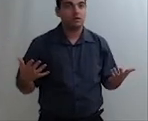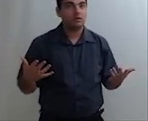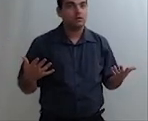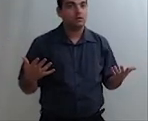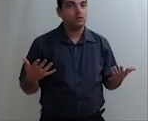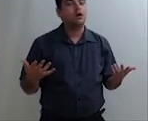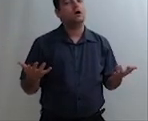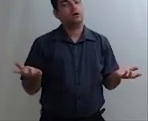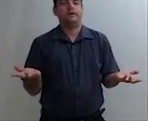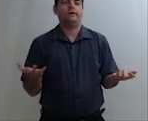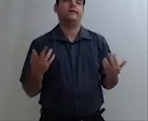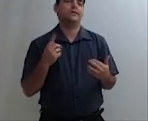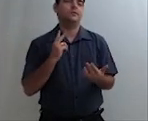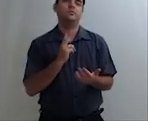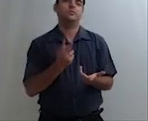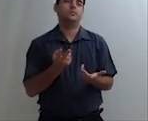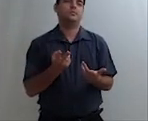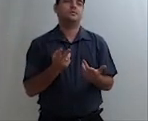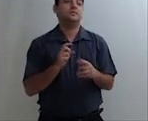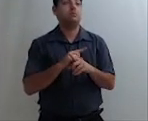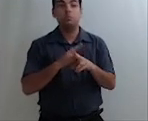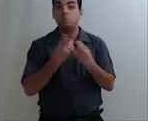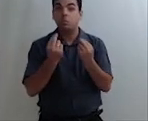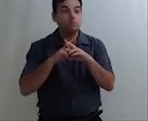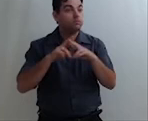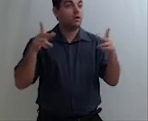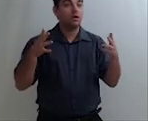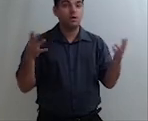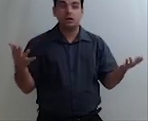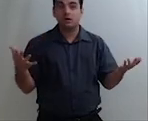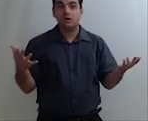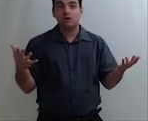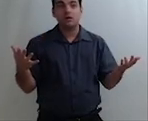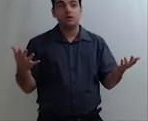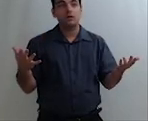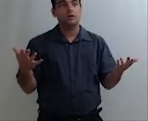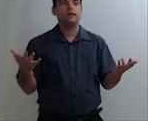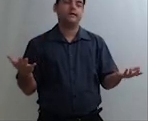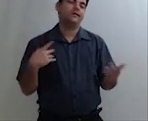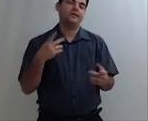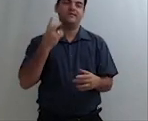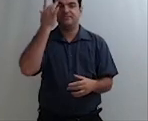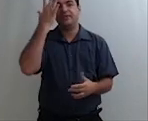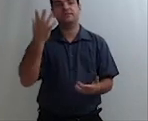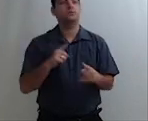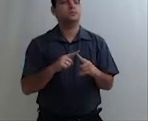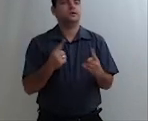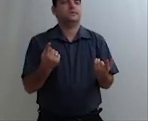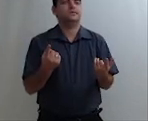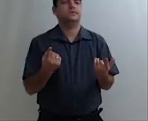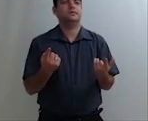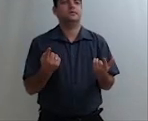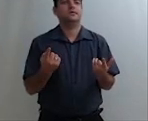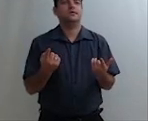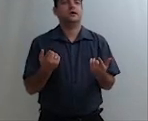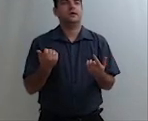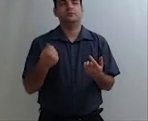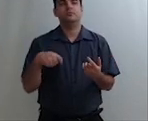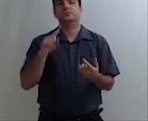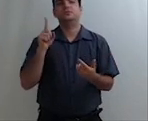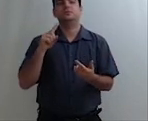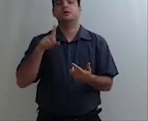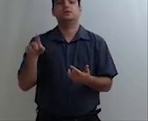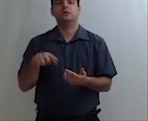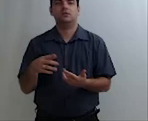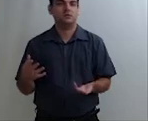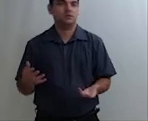explicada de que não foi possível encontrar quatro cinco pessoas parecidas eh não haveria propriamente a a nulidade do ato